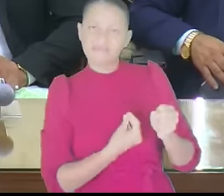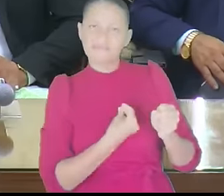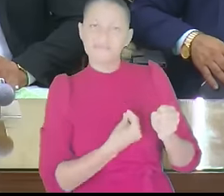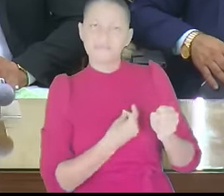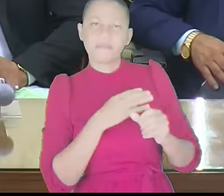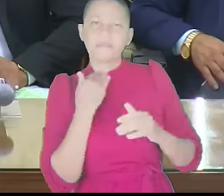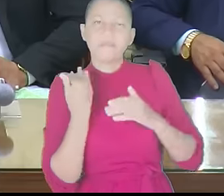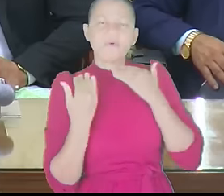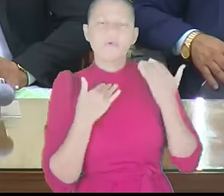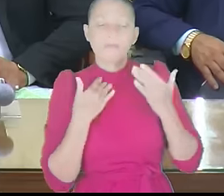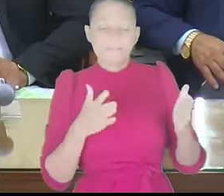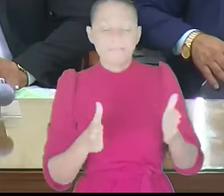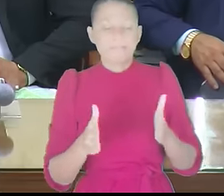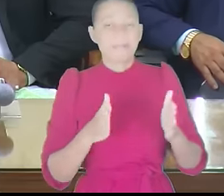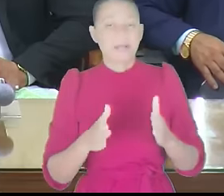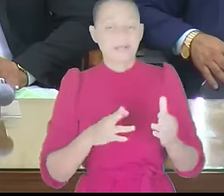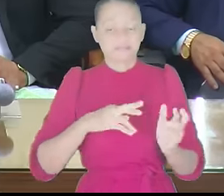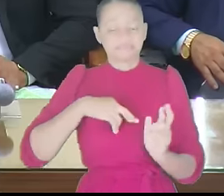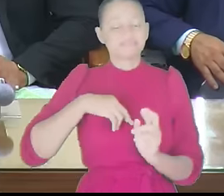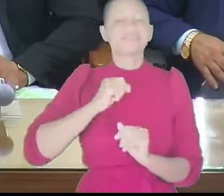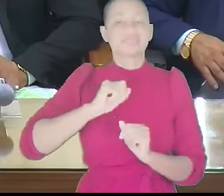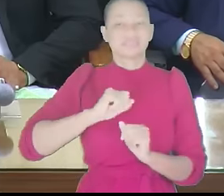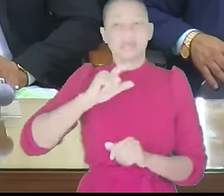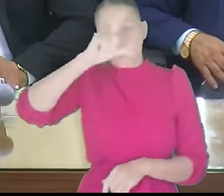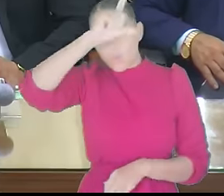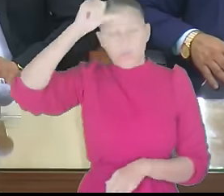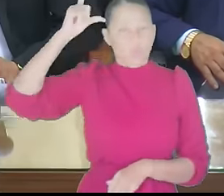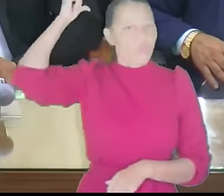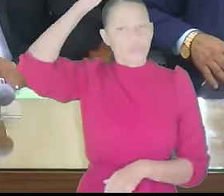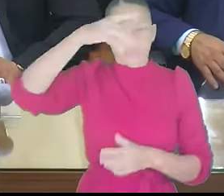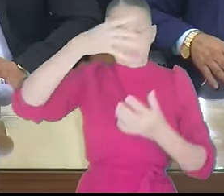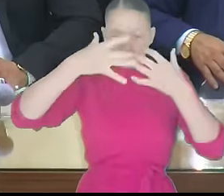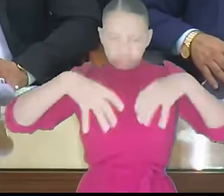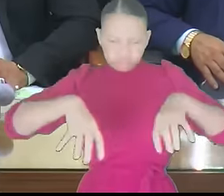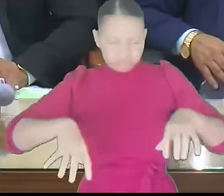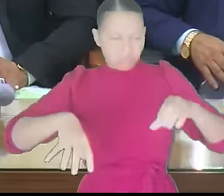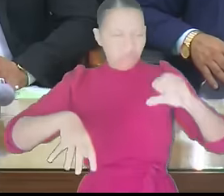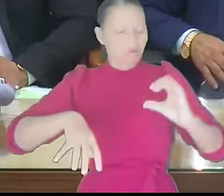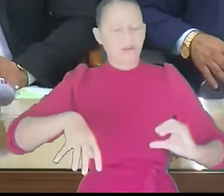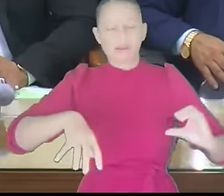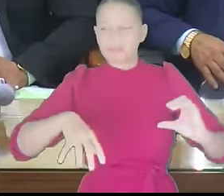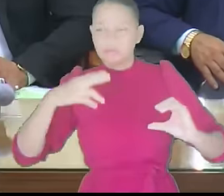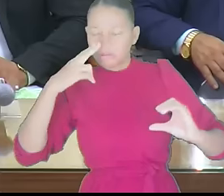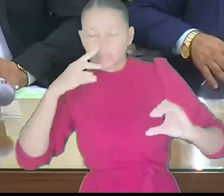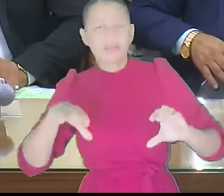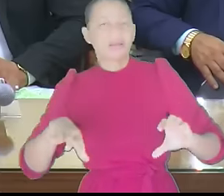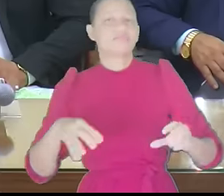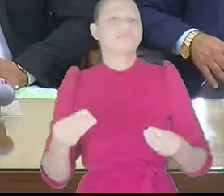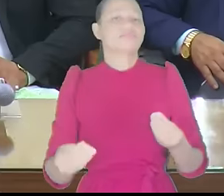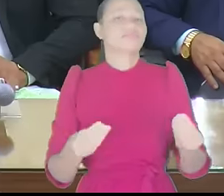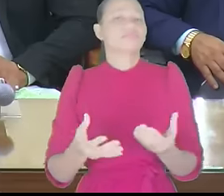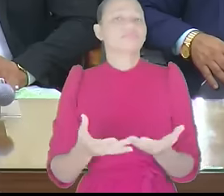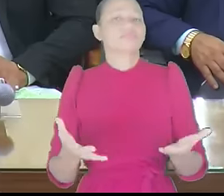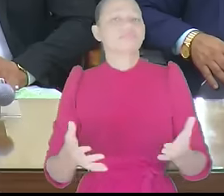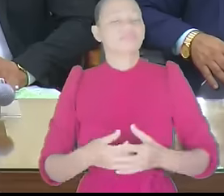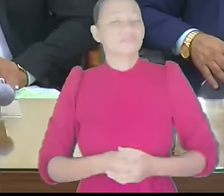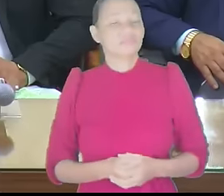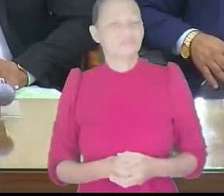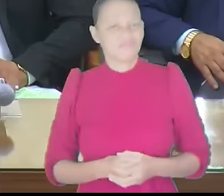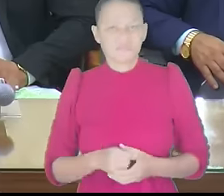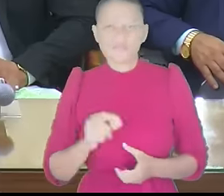o tempo da reforma protestante. Alguém disse que a reforma protestante foi um avivamento. Não, não foi um avivamento.